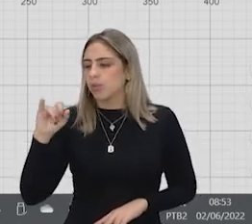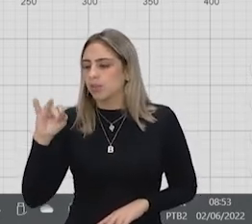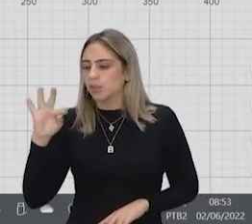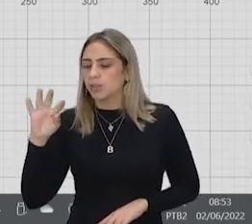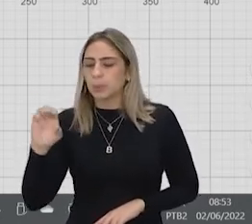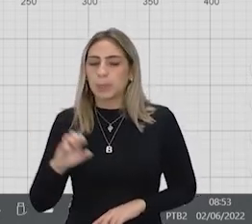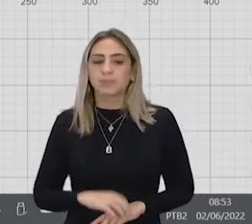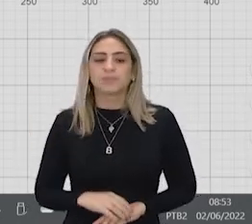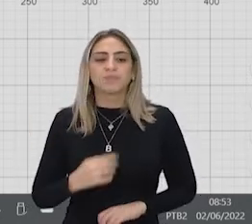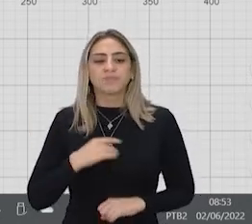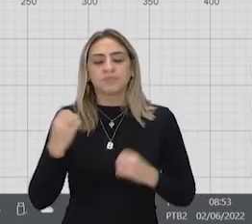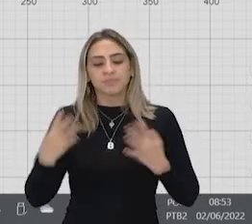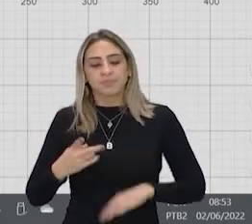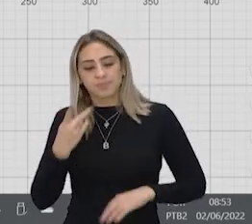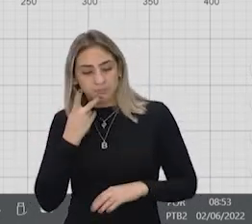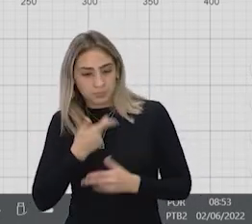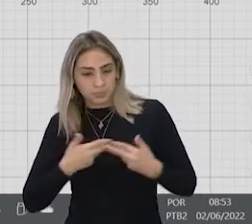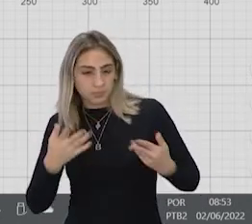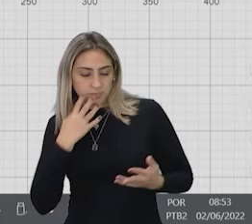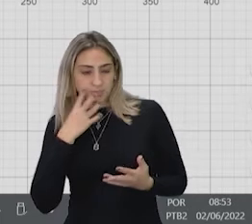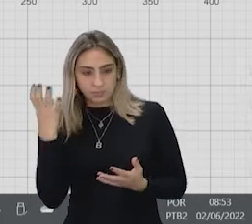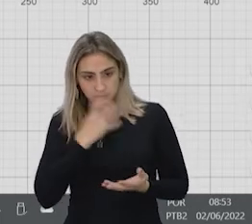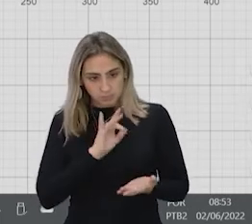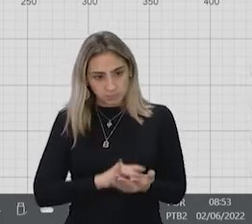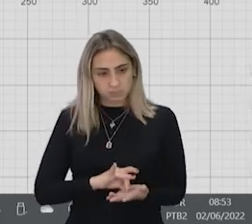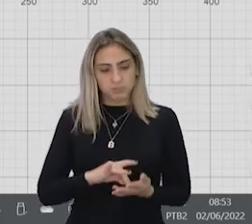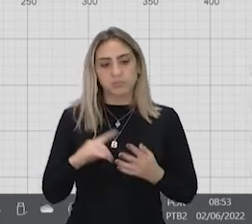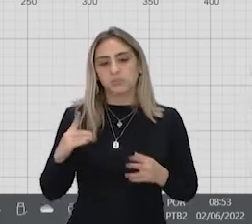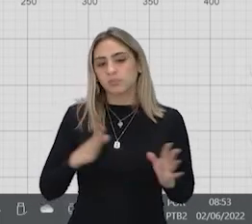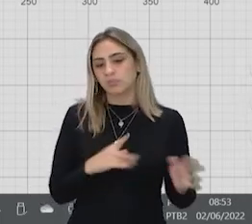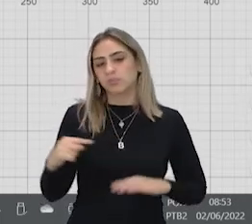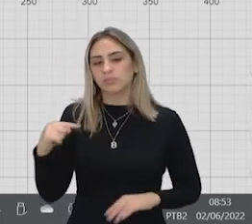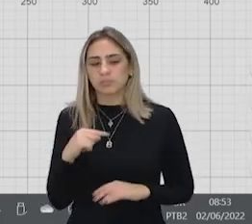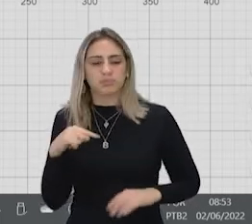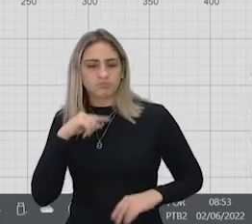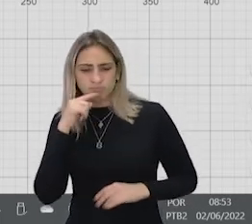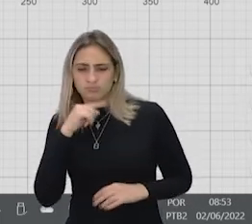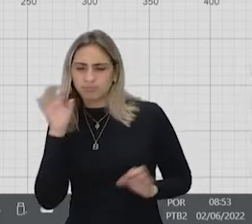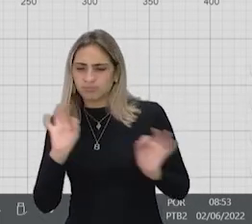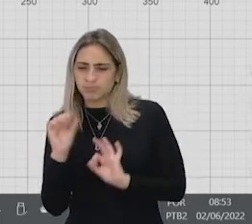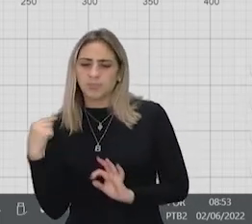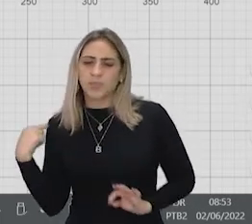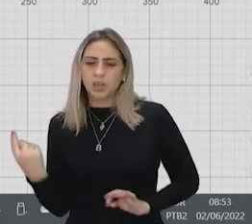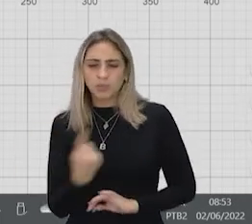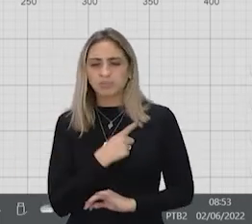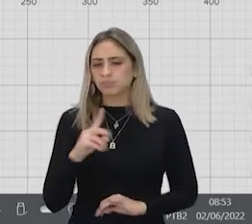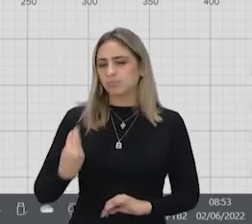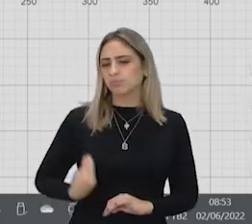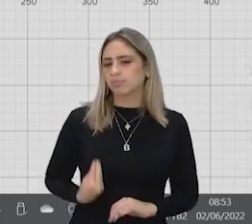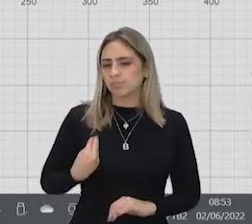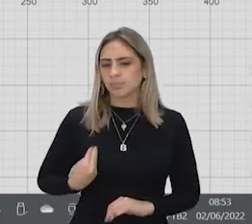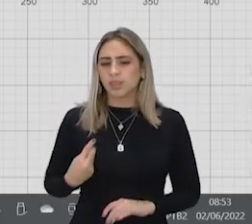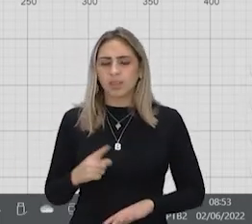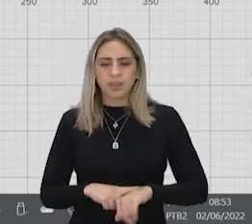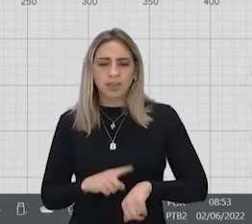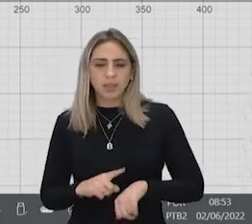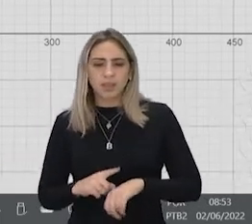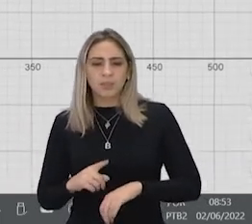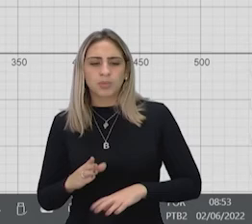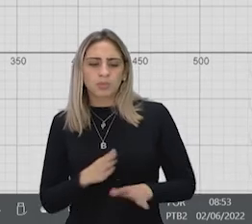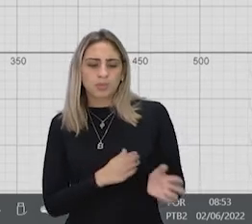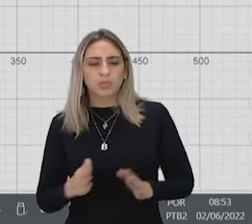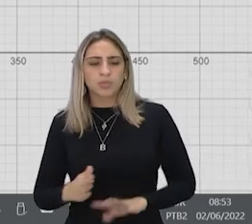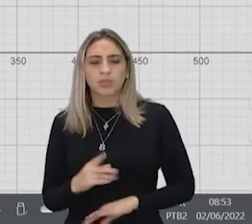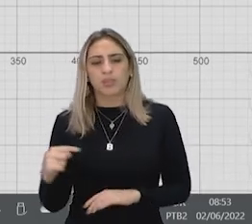falando de uma situação real, então a parte negativa aqui não interessa para a gente, porque não existe, né, tempo negativo.